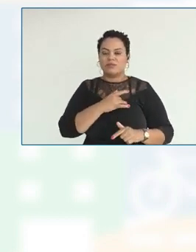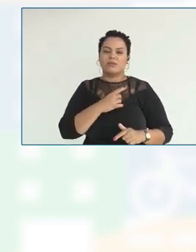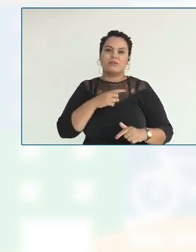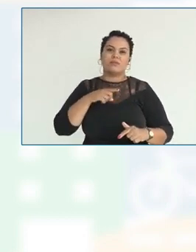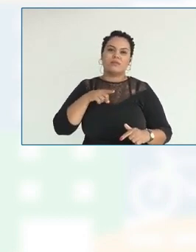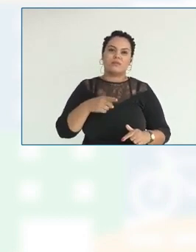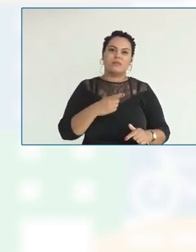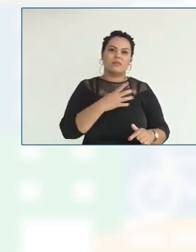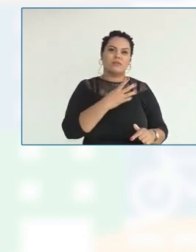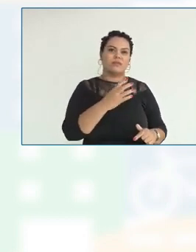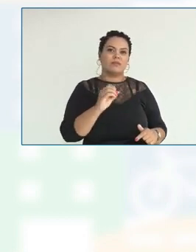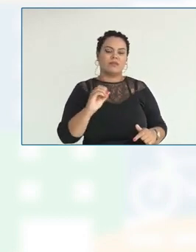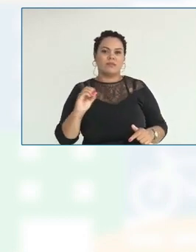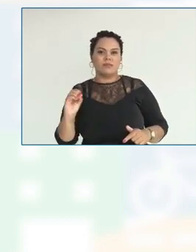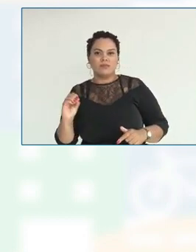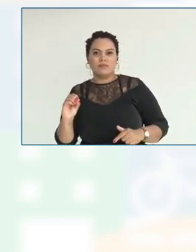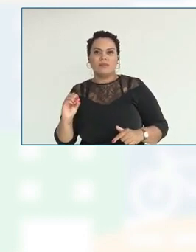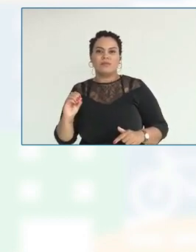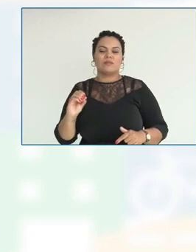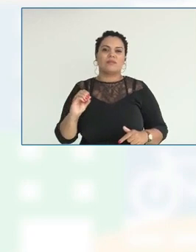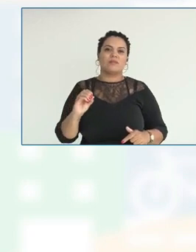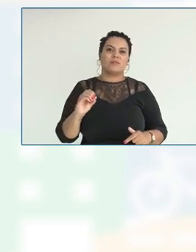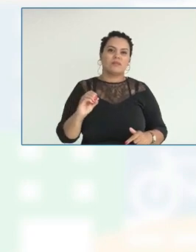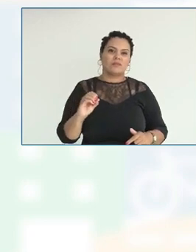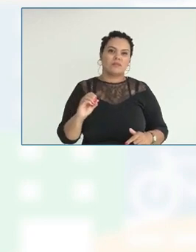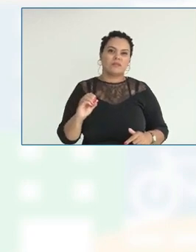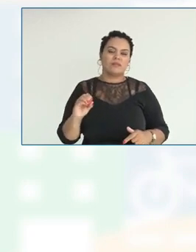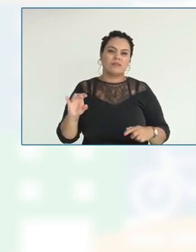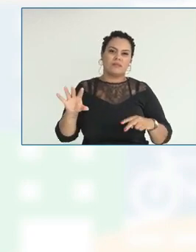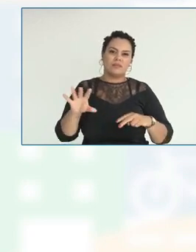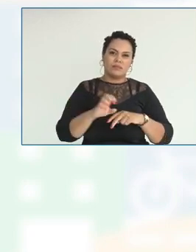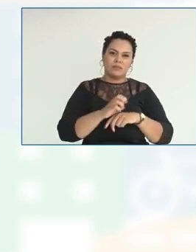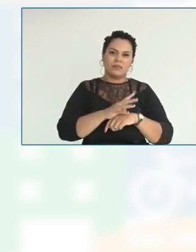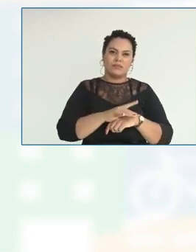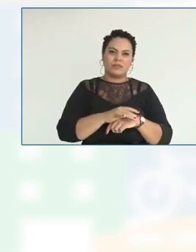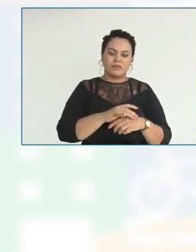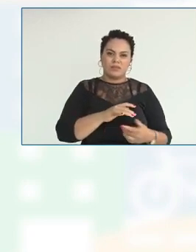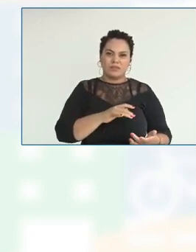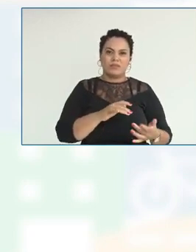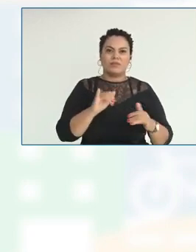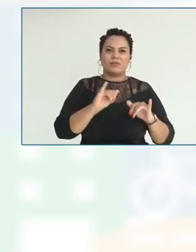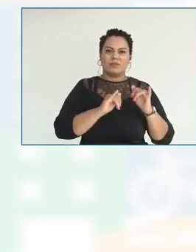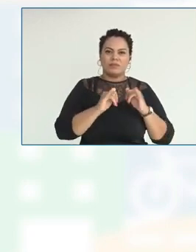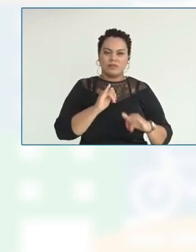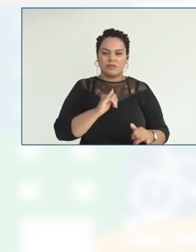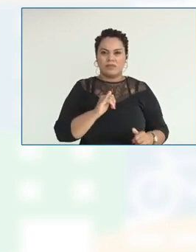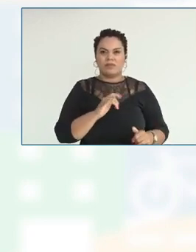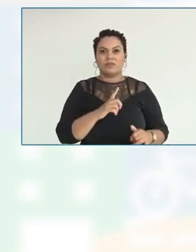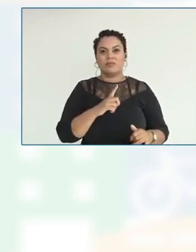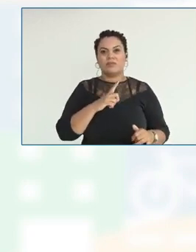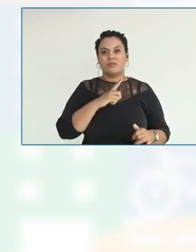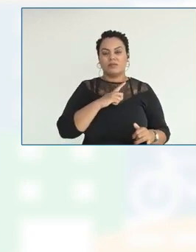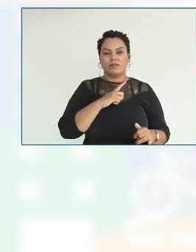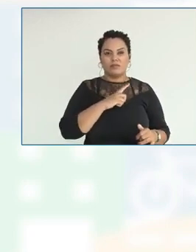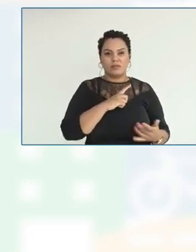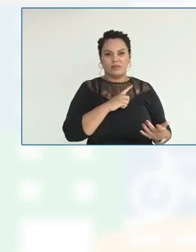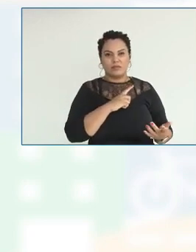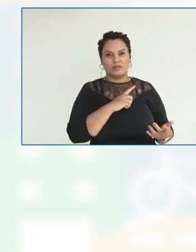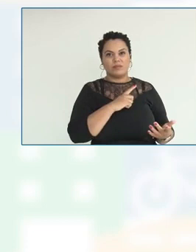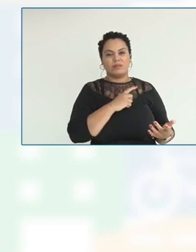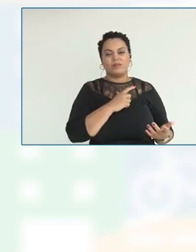de intoxicação. Em 2021, né, ainda durante a pandemia, né, nós